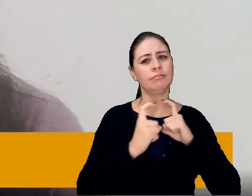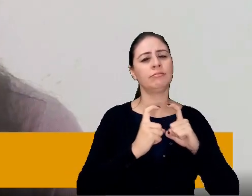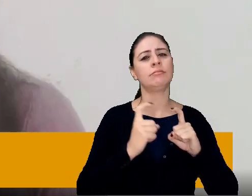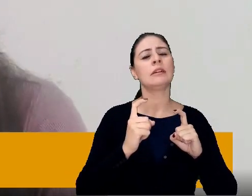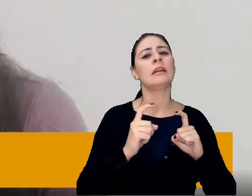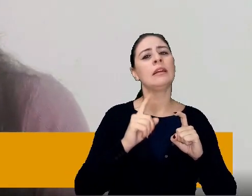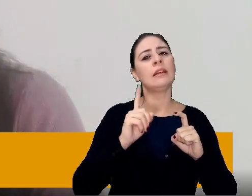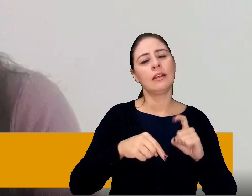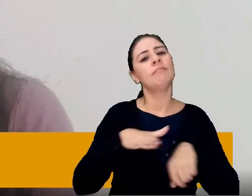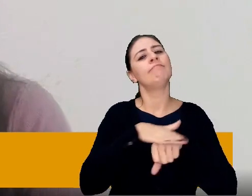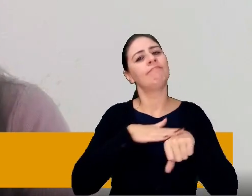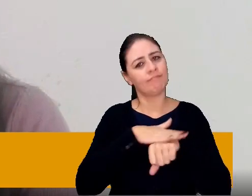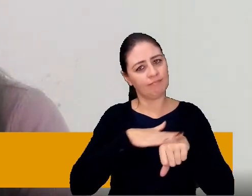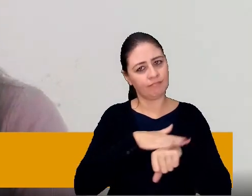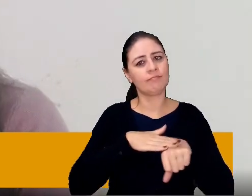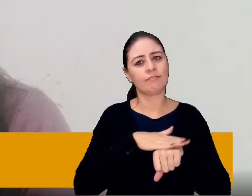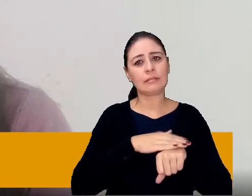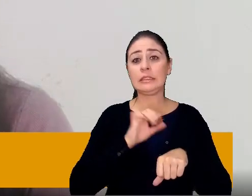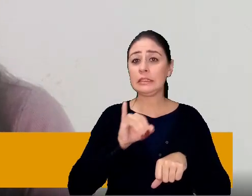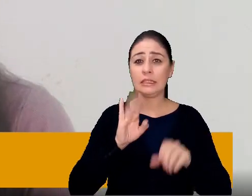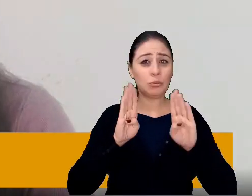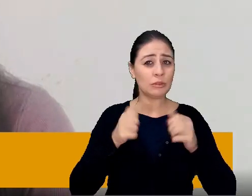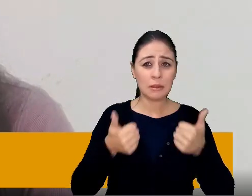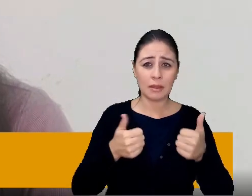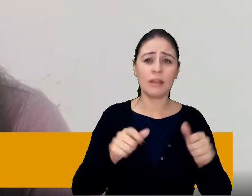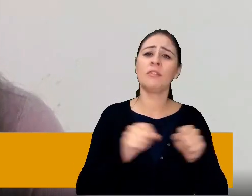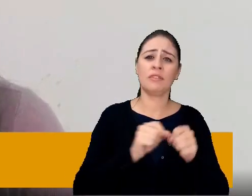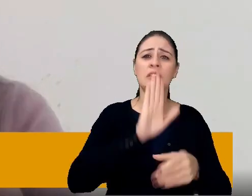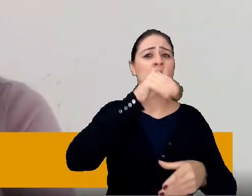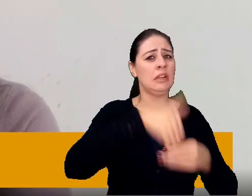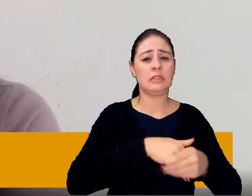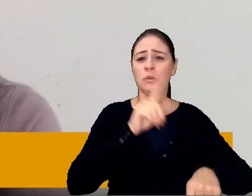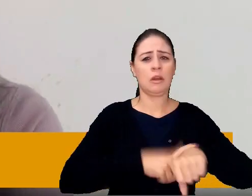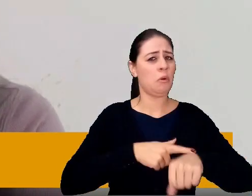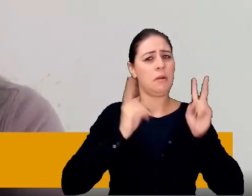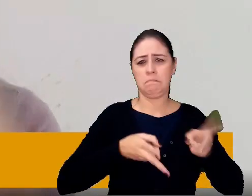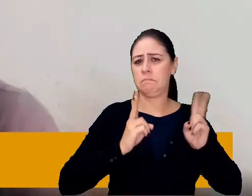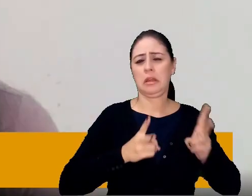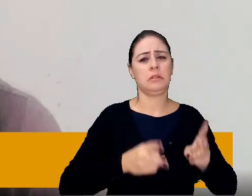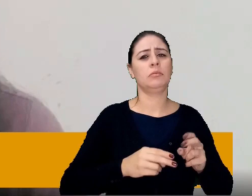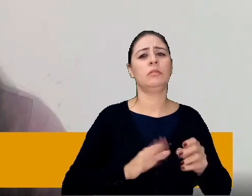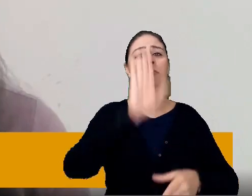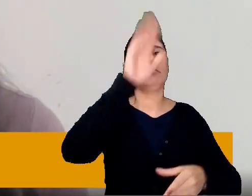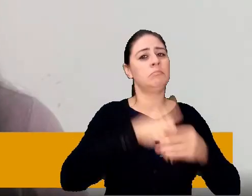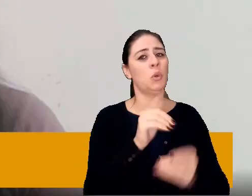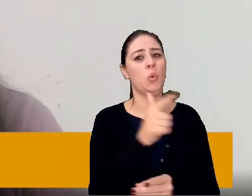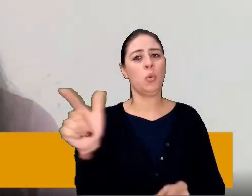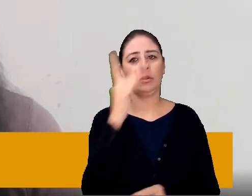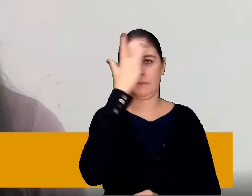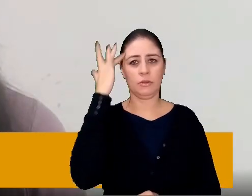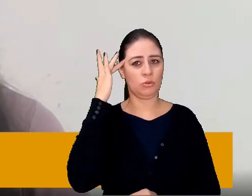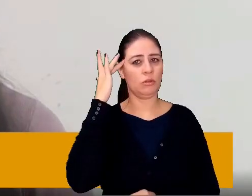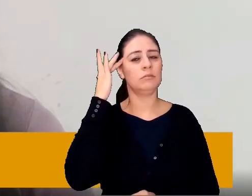própria comunidade mesmo propõe uma reunião e conversa, e se não tiver bem, faz uma eleição, já faz